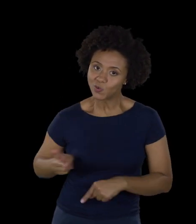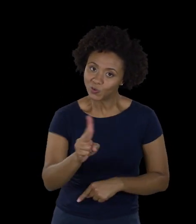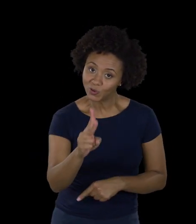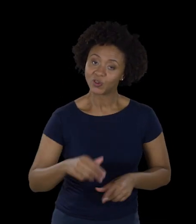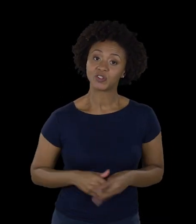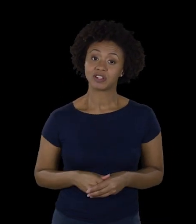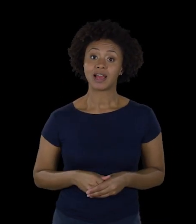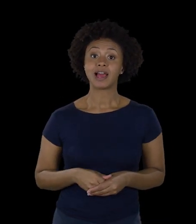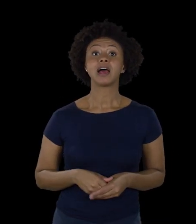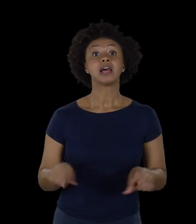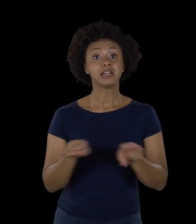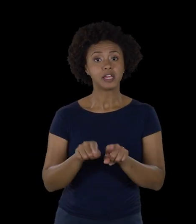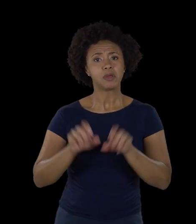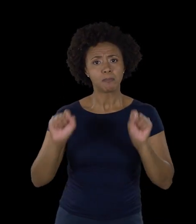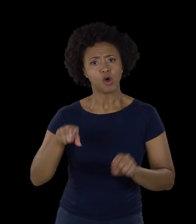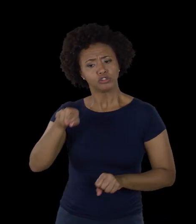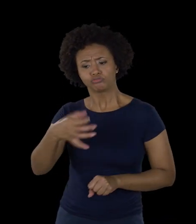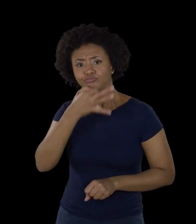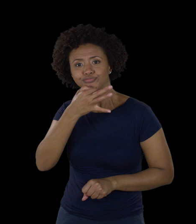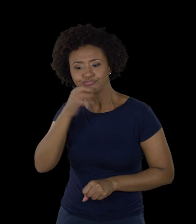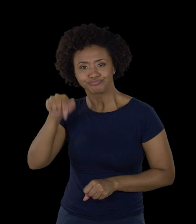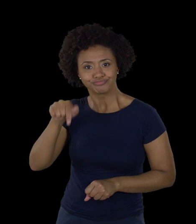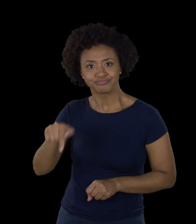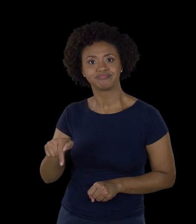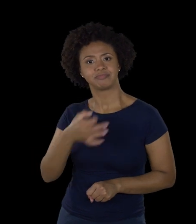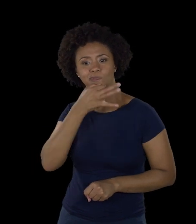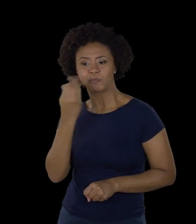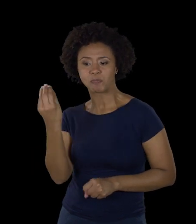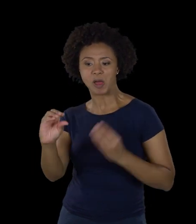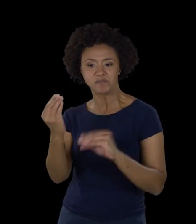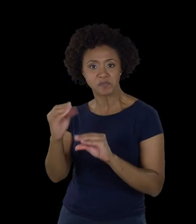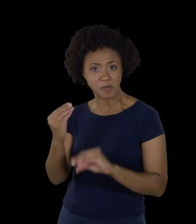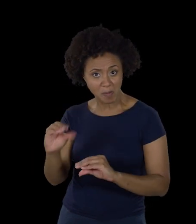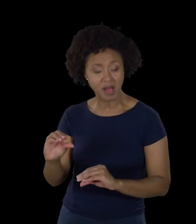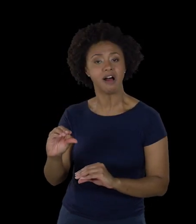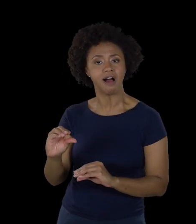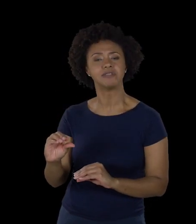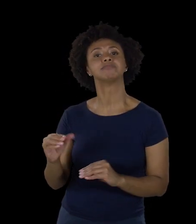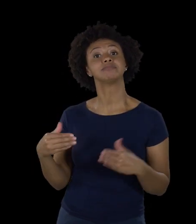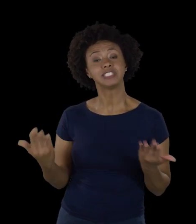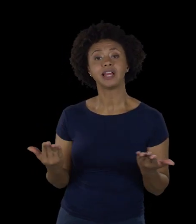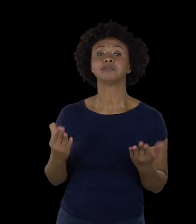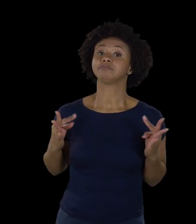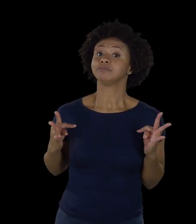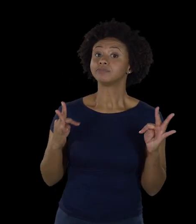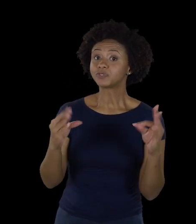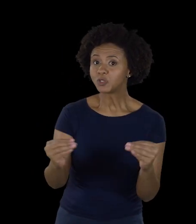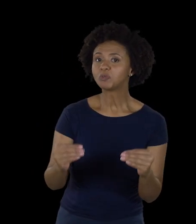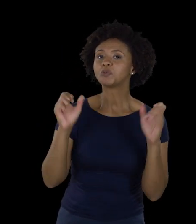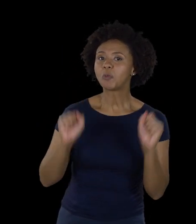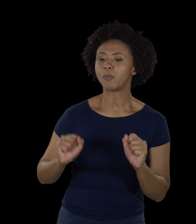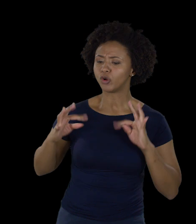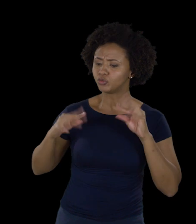aqui nos comentários a gente vai deixar os nossos contatos aqui para que todo mundo possa acessar os